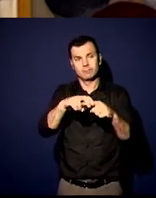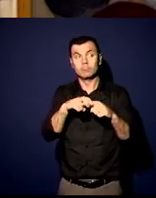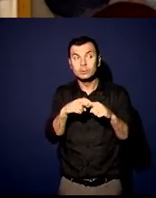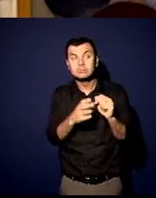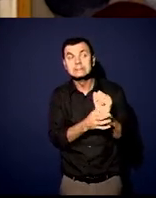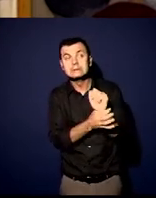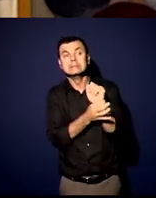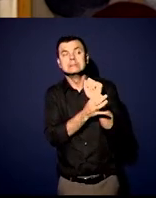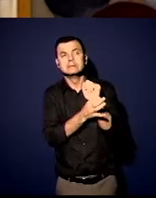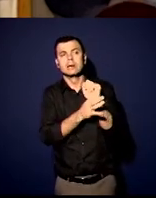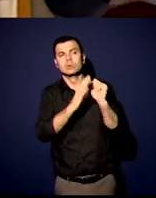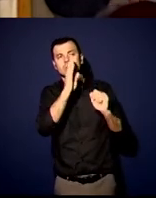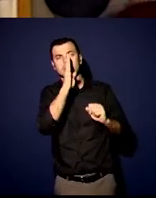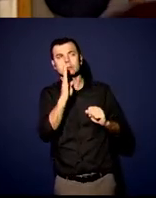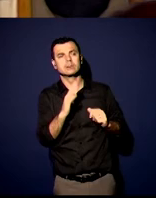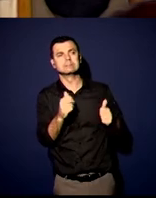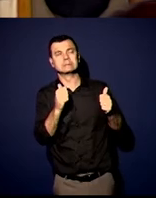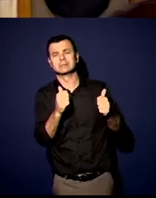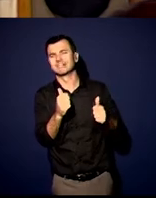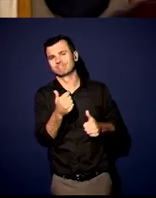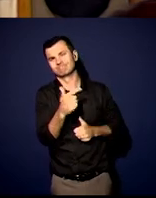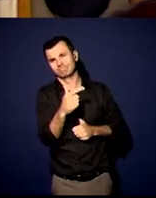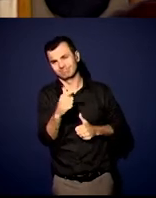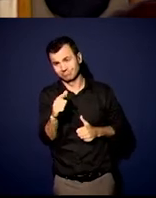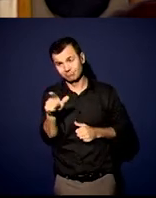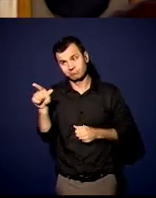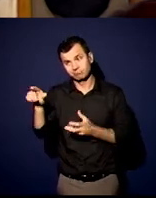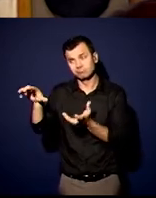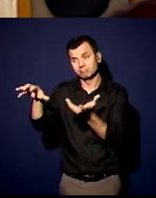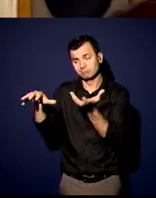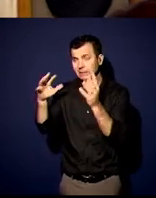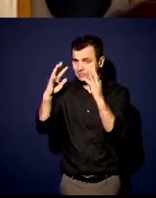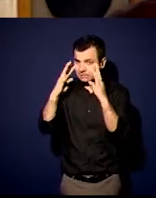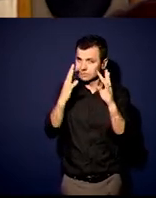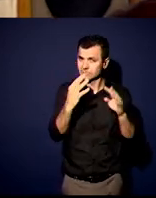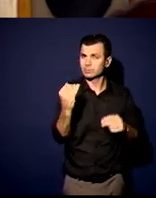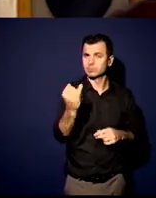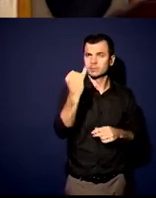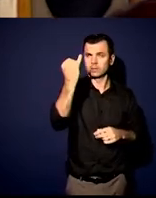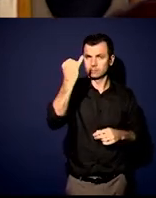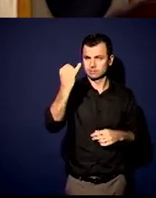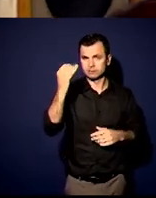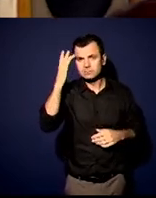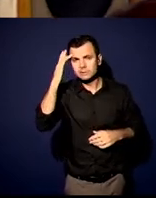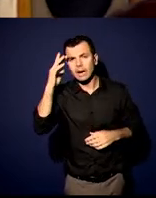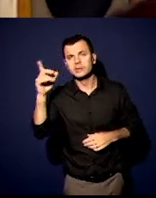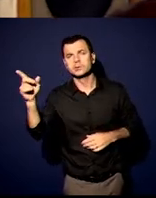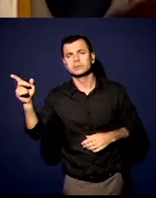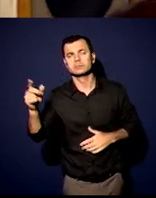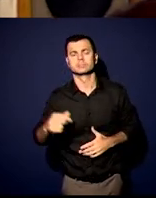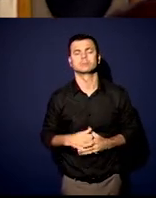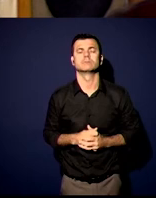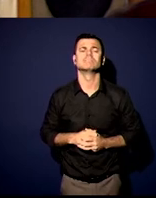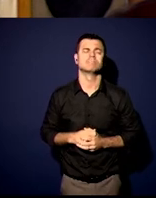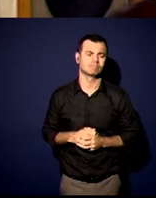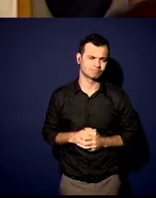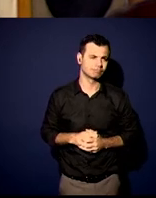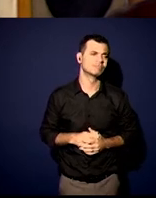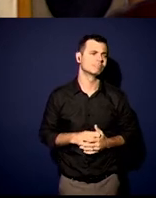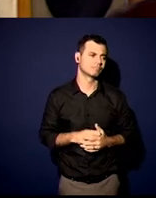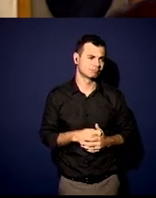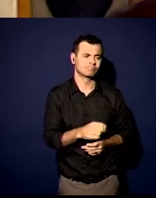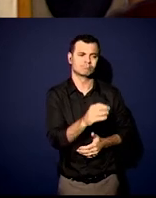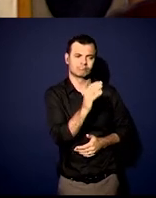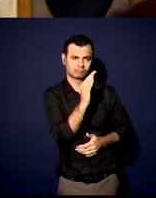problema sistêmico que deveria ter um olhar sistêmico Congresso Nacional Não tenha dúvida eu tenho conversado e falar do